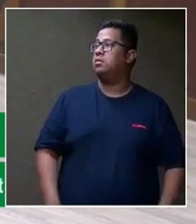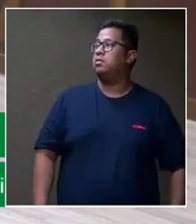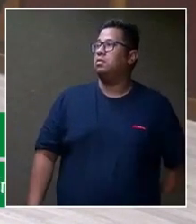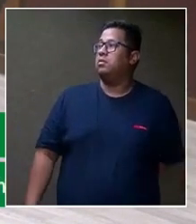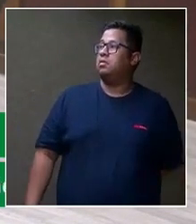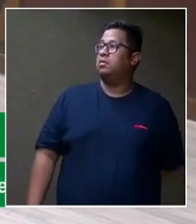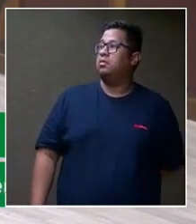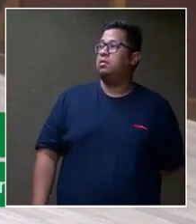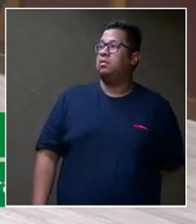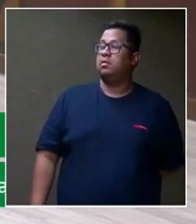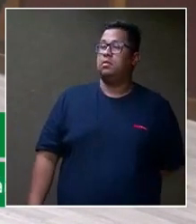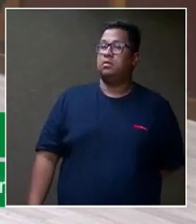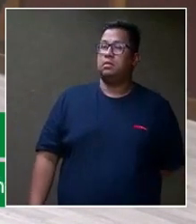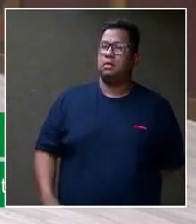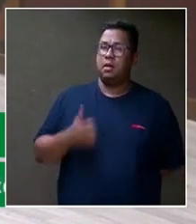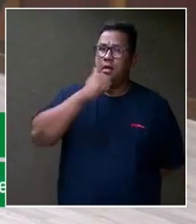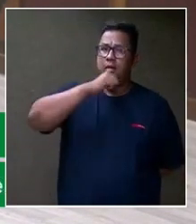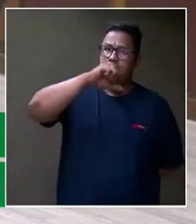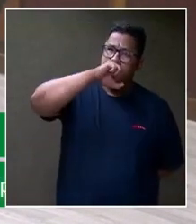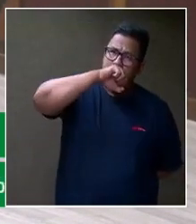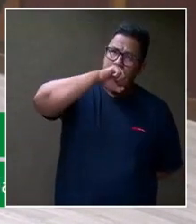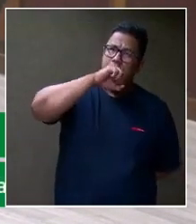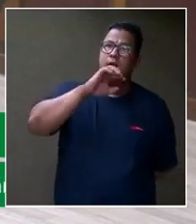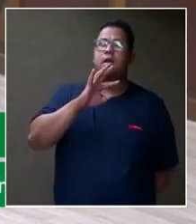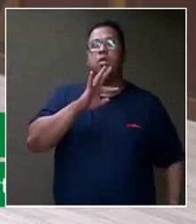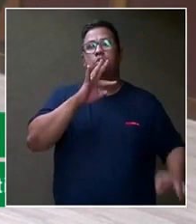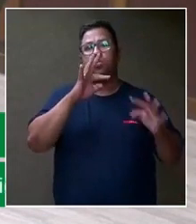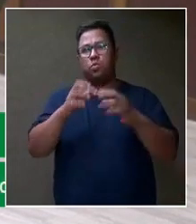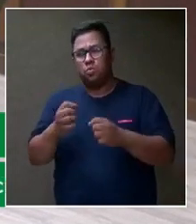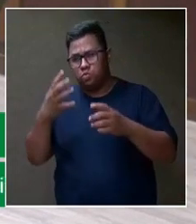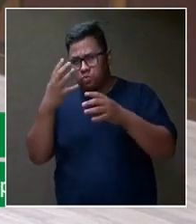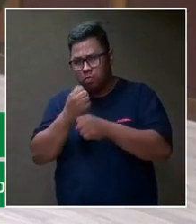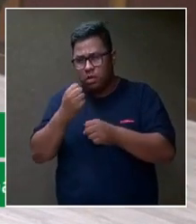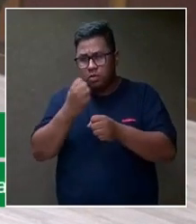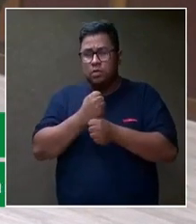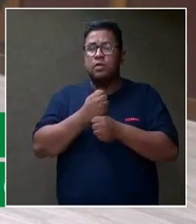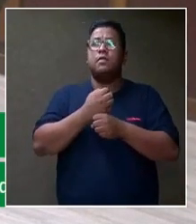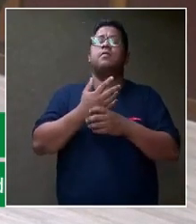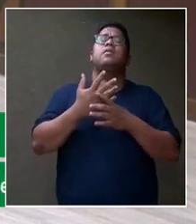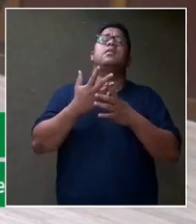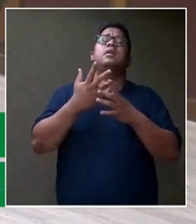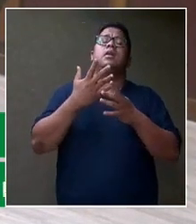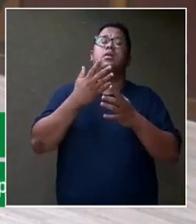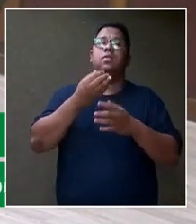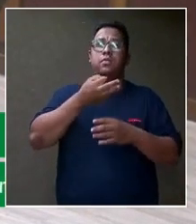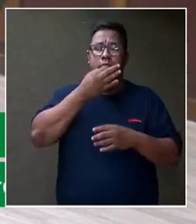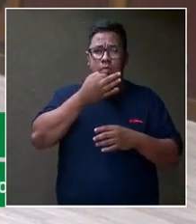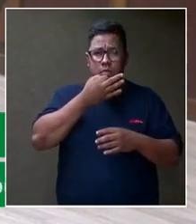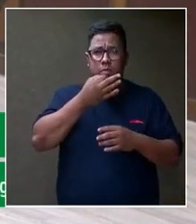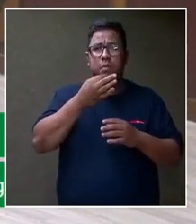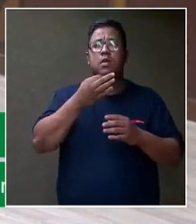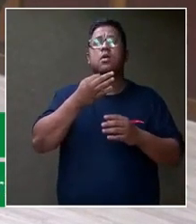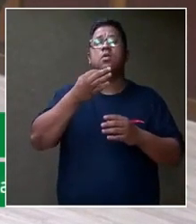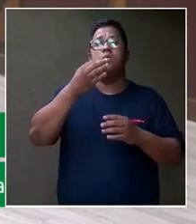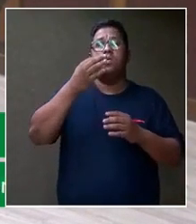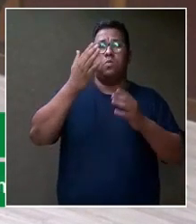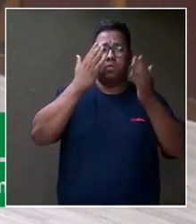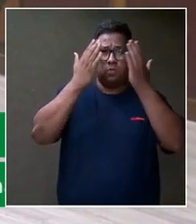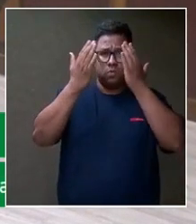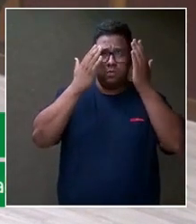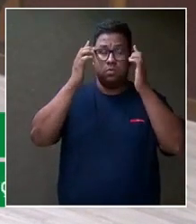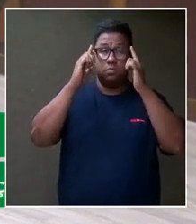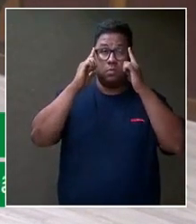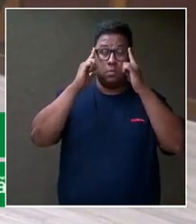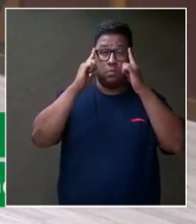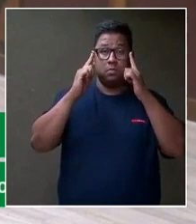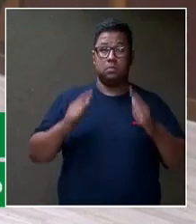desse quadro, da depressão por conta da mãe dele. Foi tudo uma somativa e ela sugeriu fazer uma terapia de casal. Eu coloquei isso nos autos